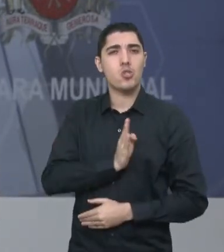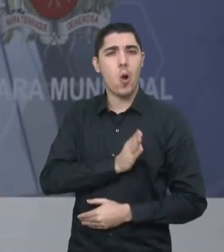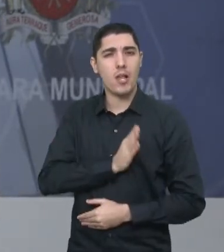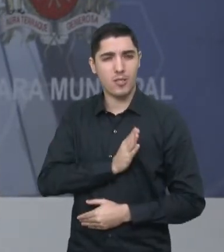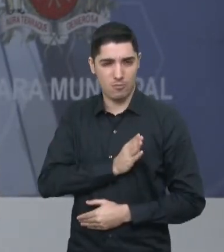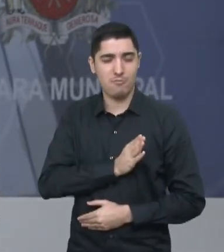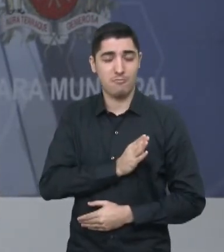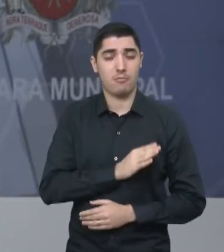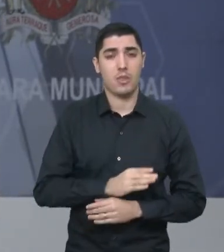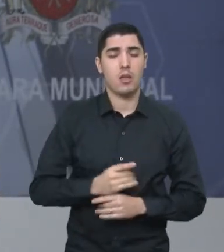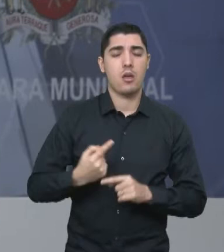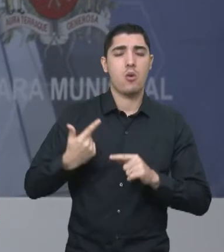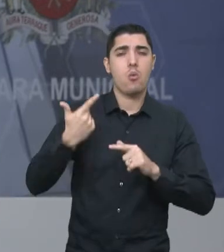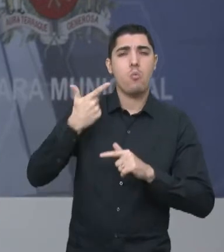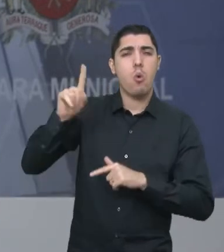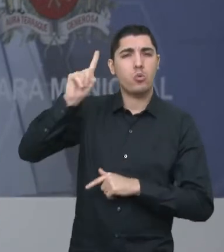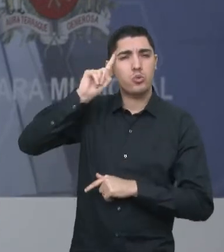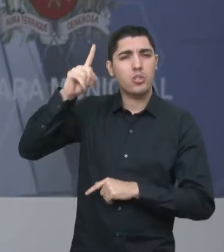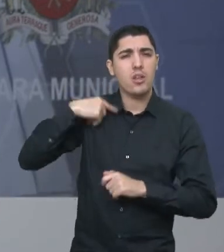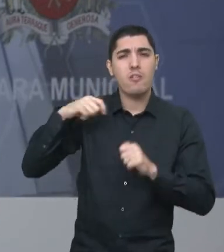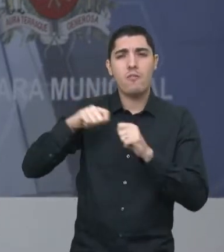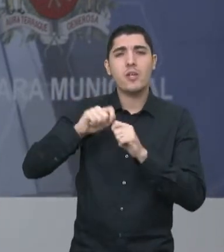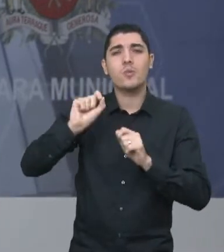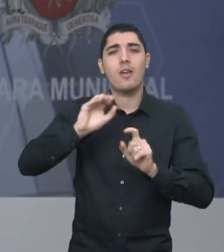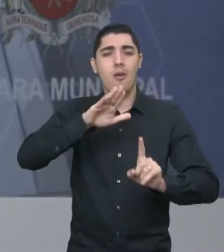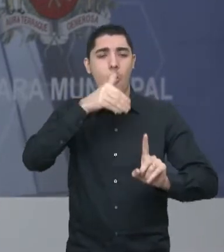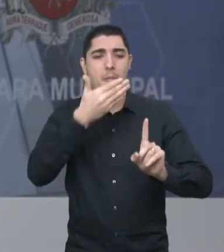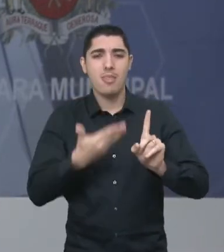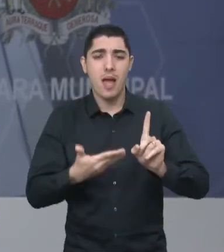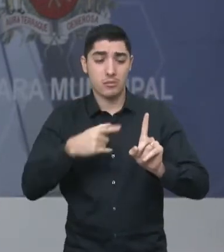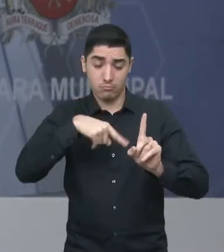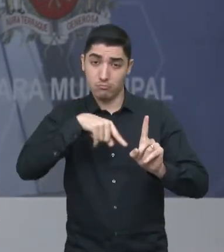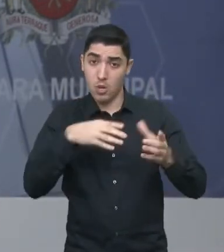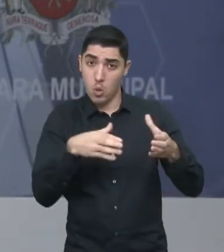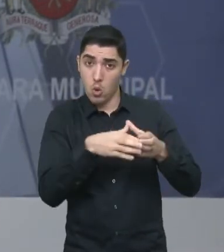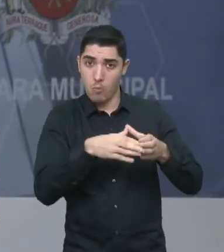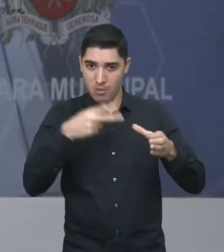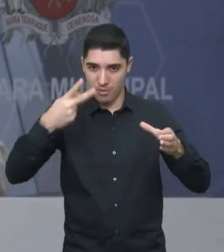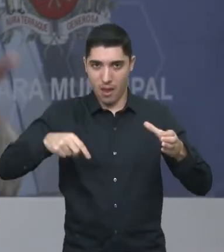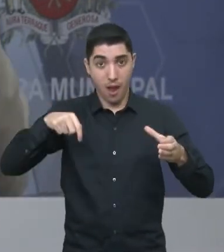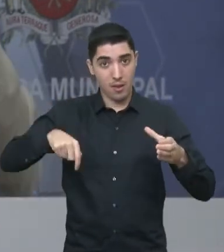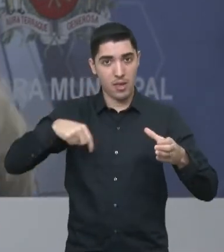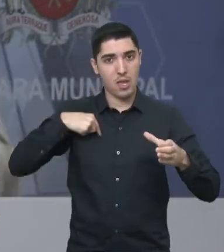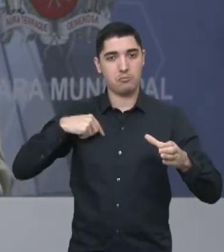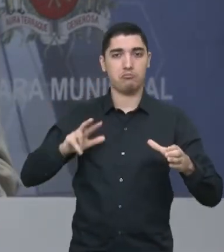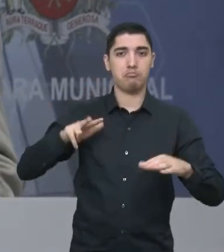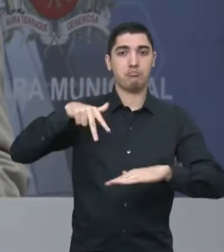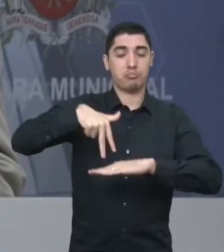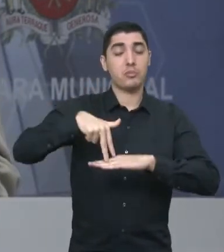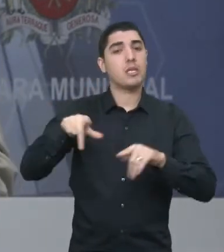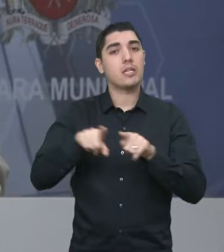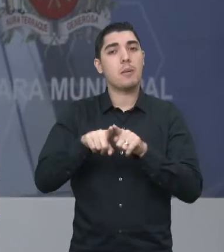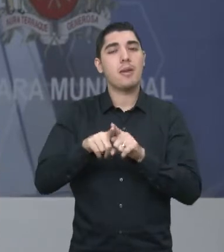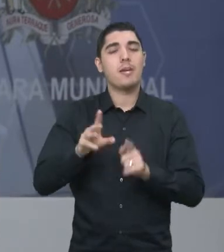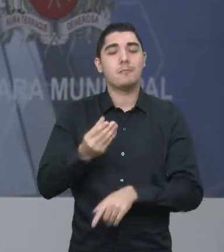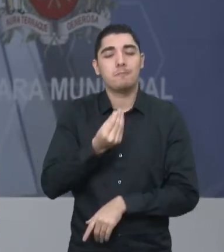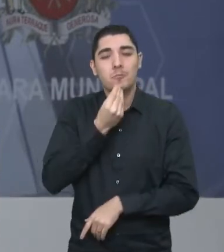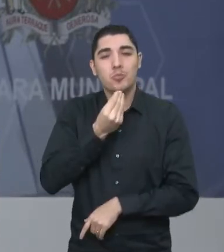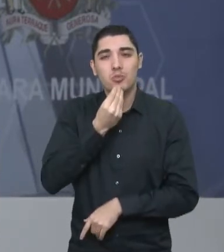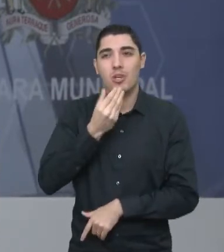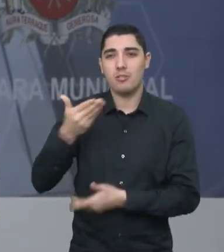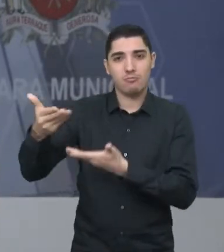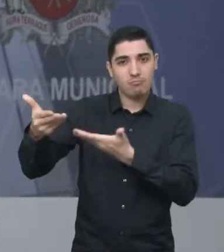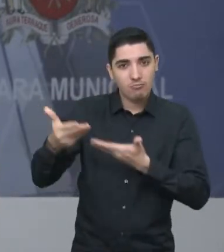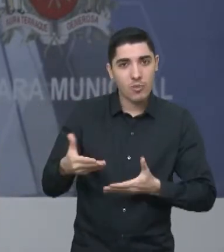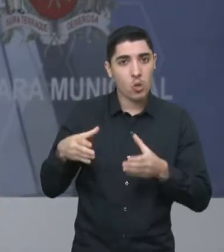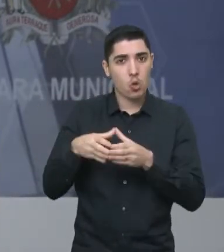Outro dia fiz uma homenagem a esse grupo aqui na tribuna e tive o privilégio de receber os Jovens de